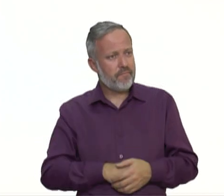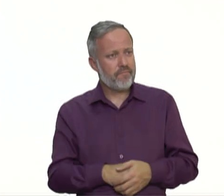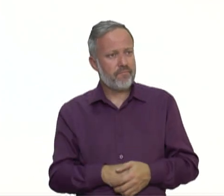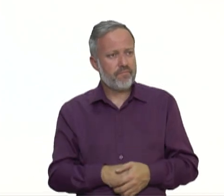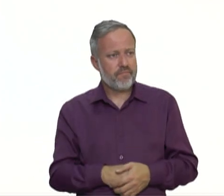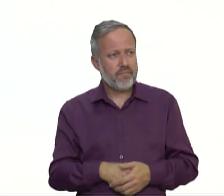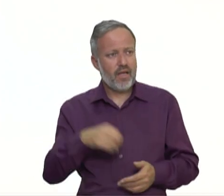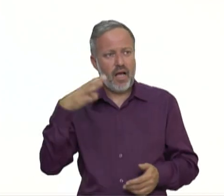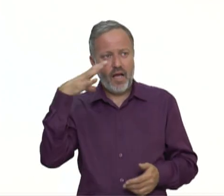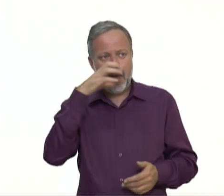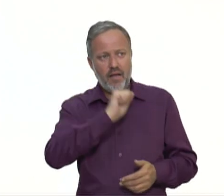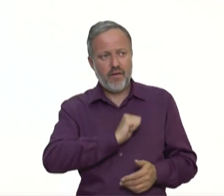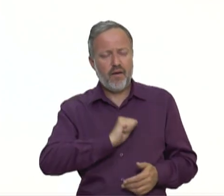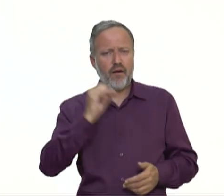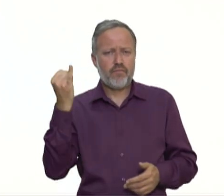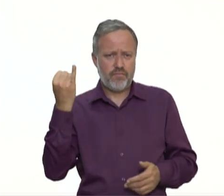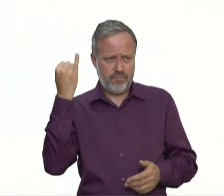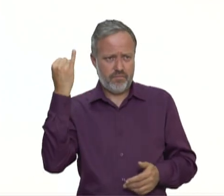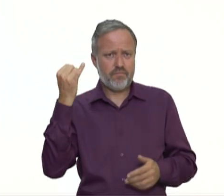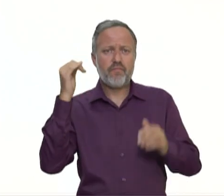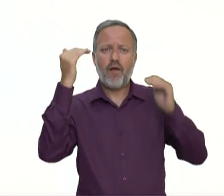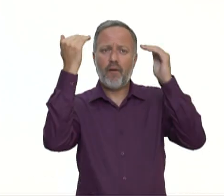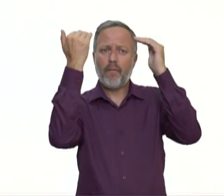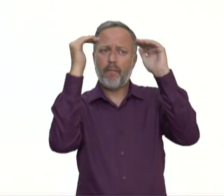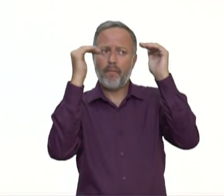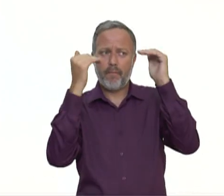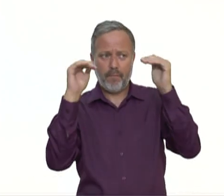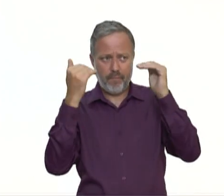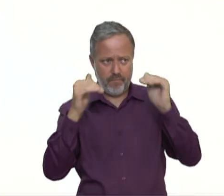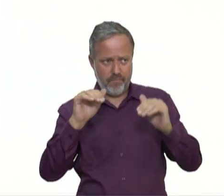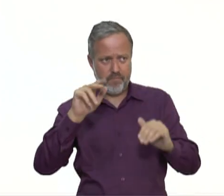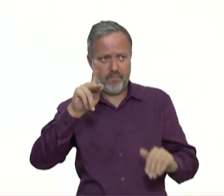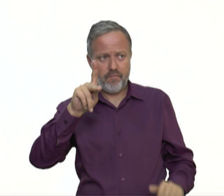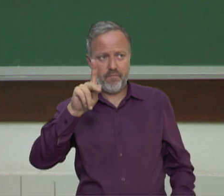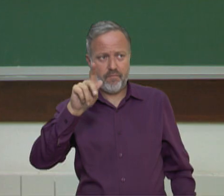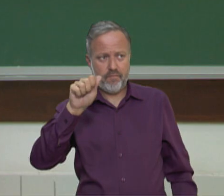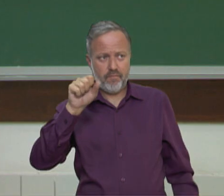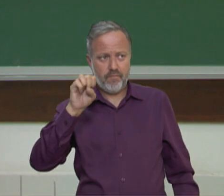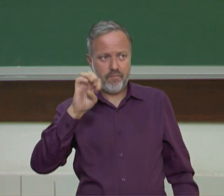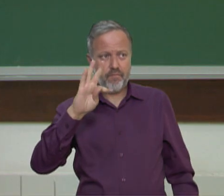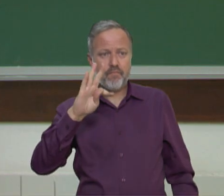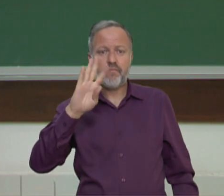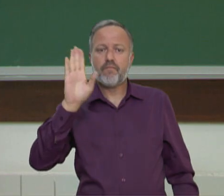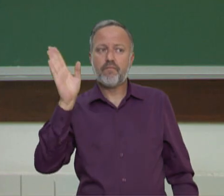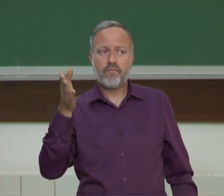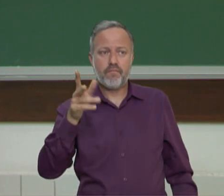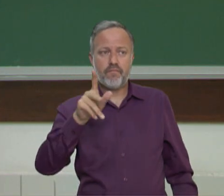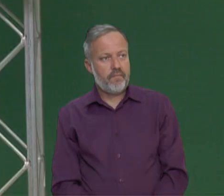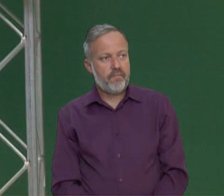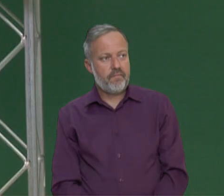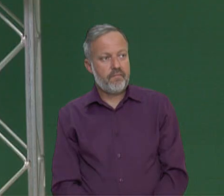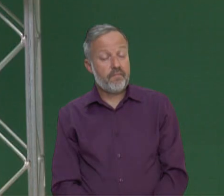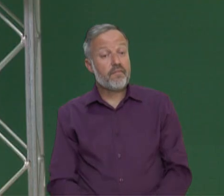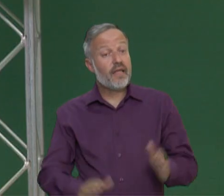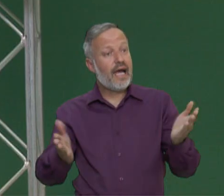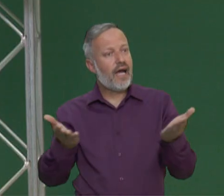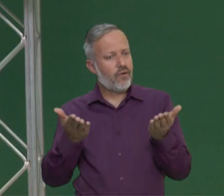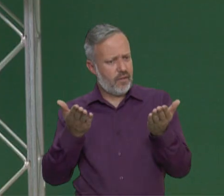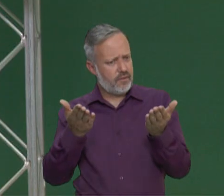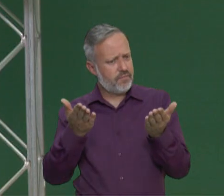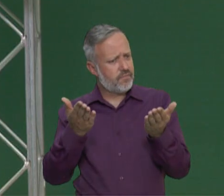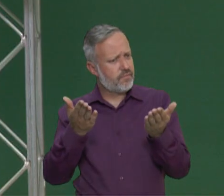relembrar rapidamente os principais tópicos sobre Past Perfect. Vamos lá, vai ser rapidinho. Agora